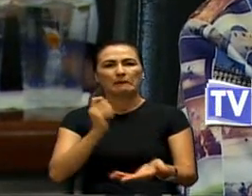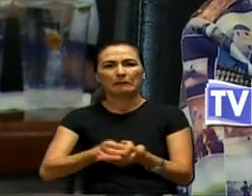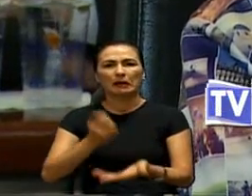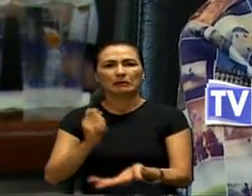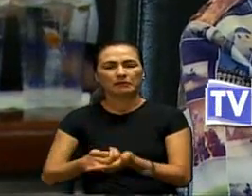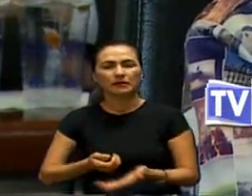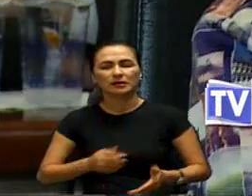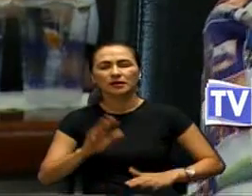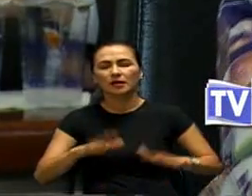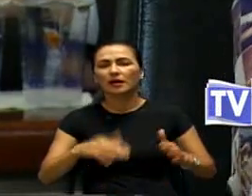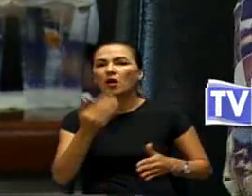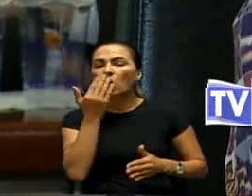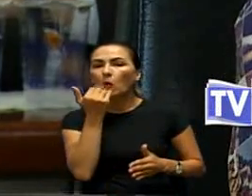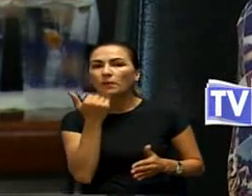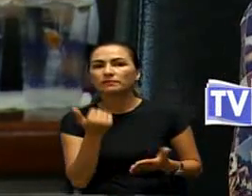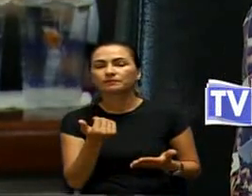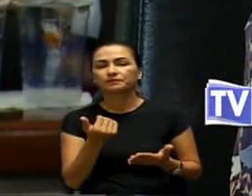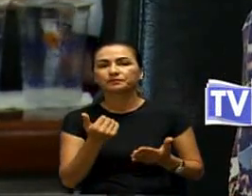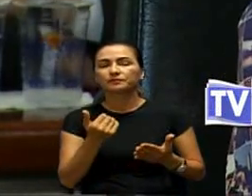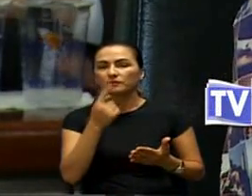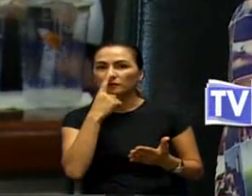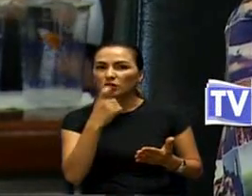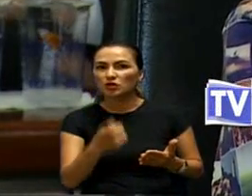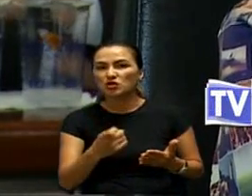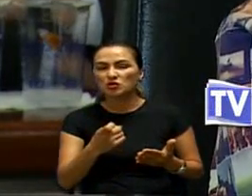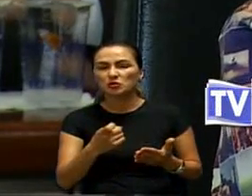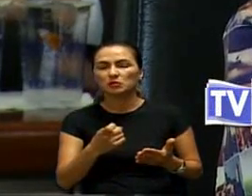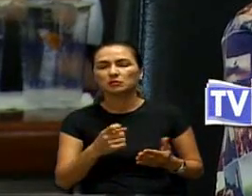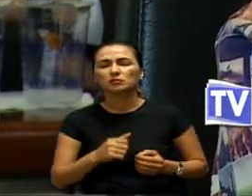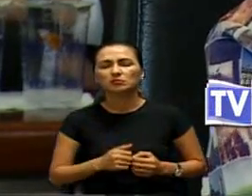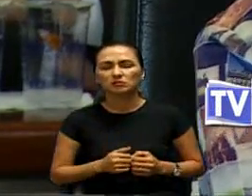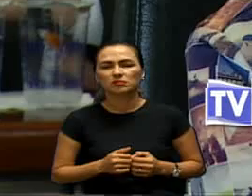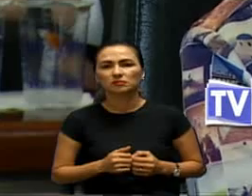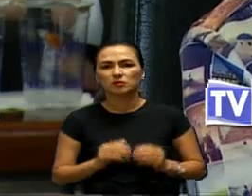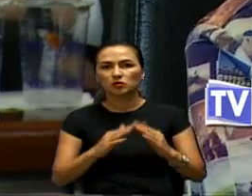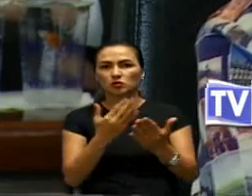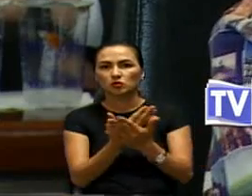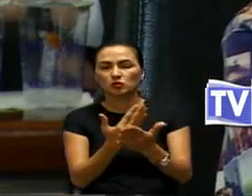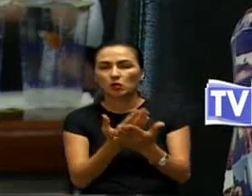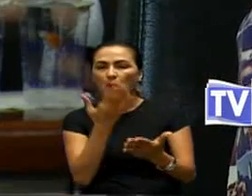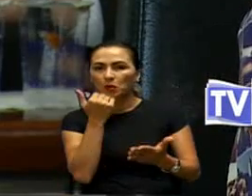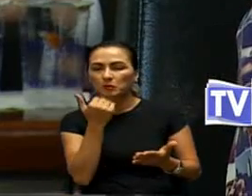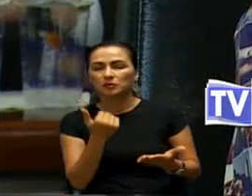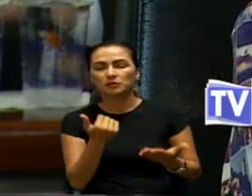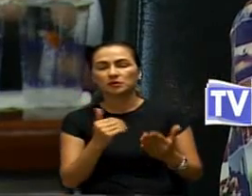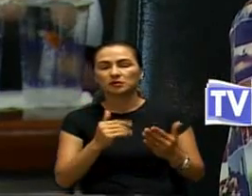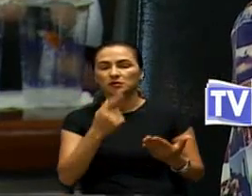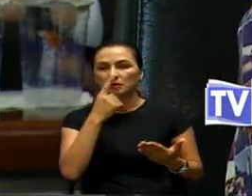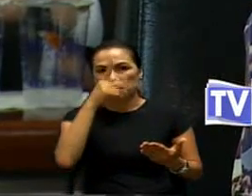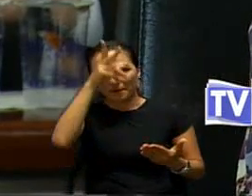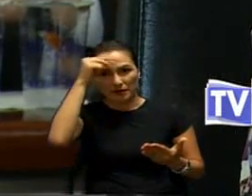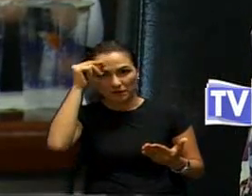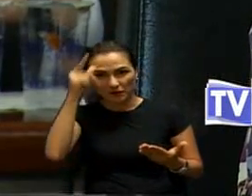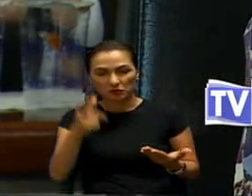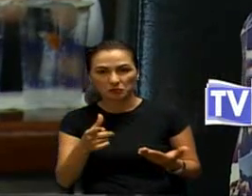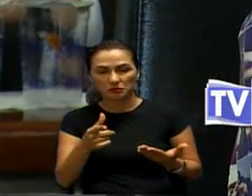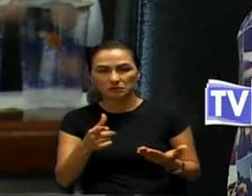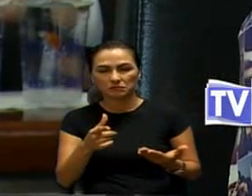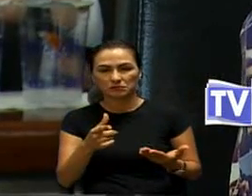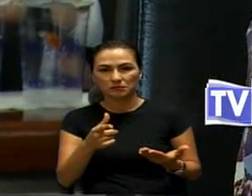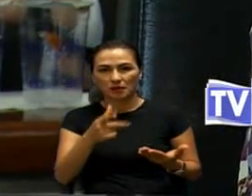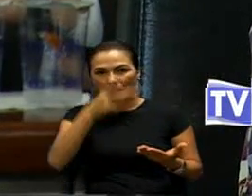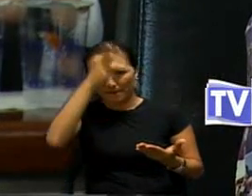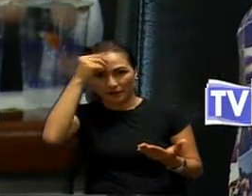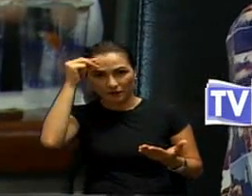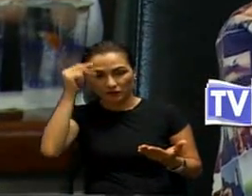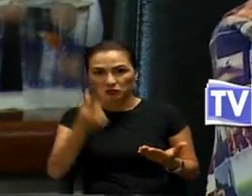merenda, lixo, são as maiores contas. A prefeitura não produz lixo, né, resíduos,